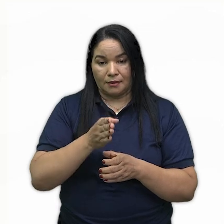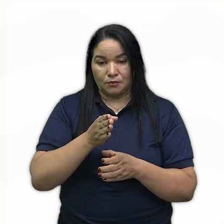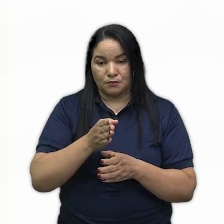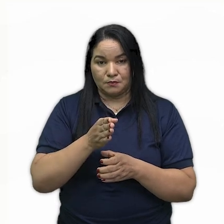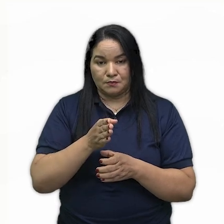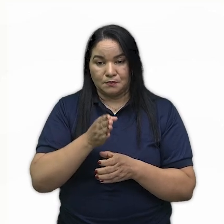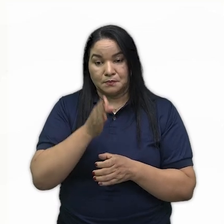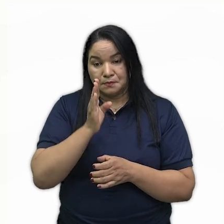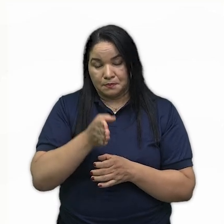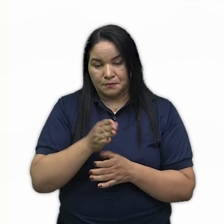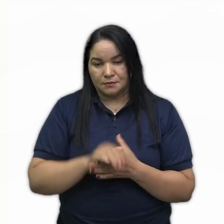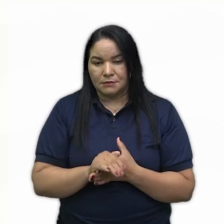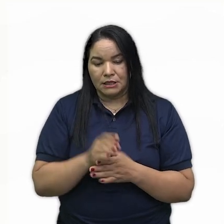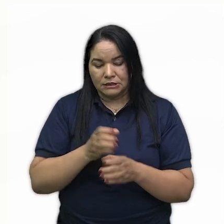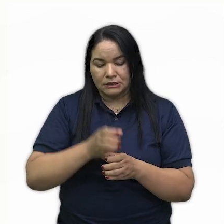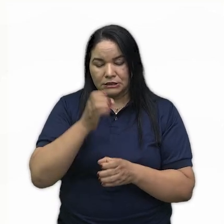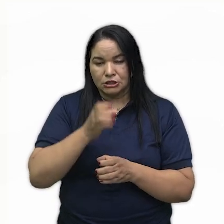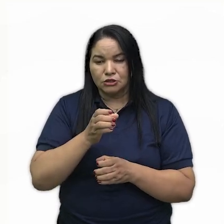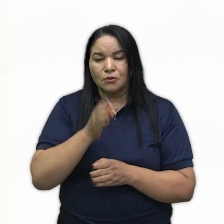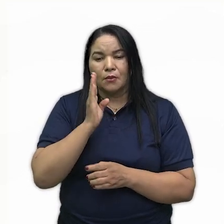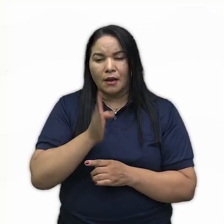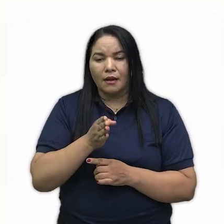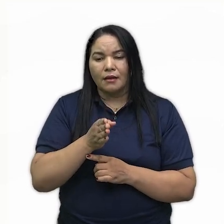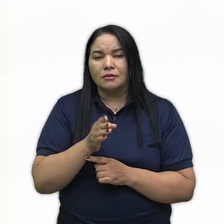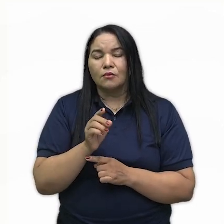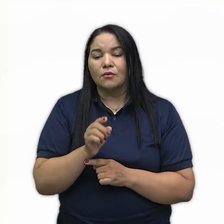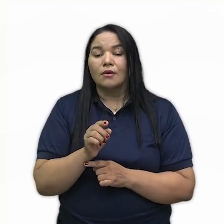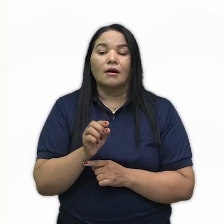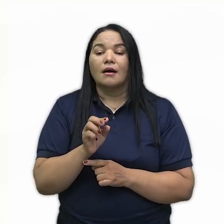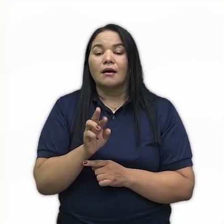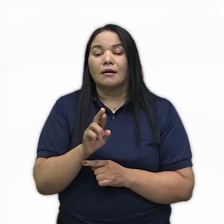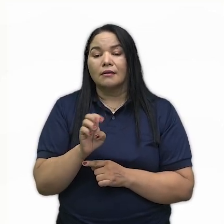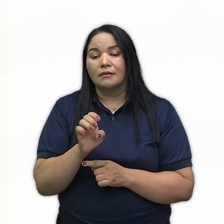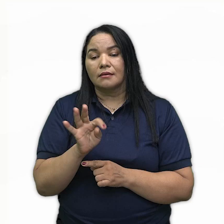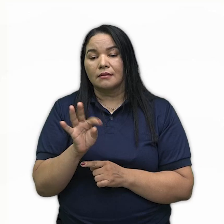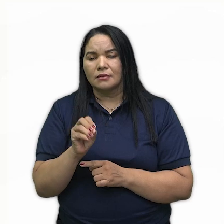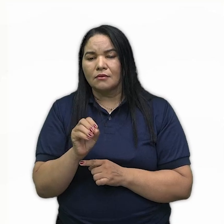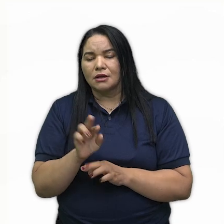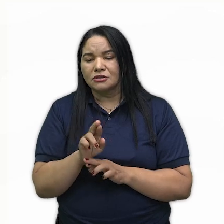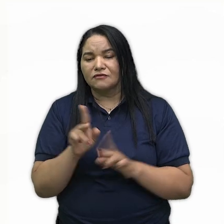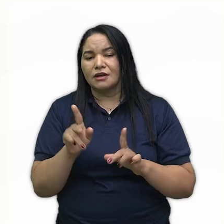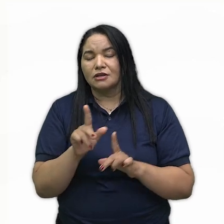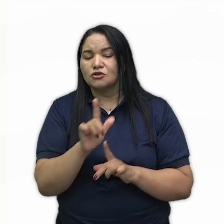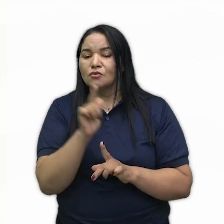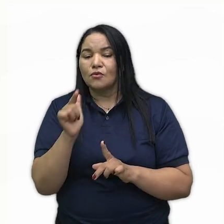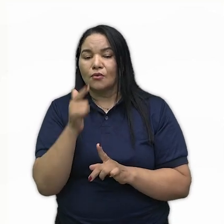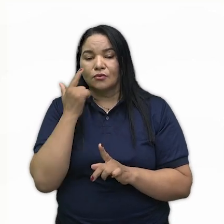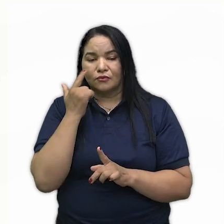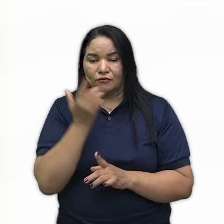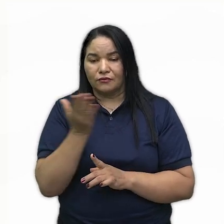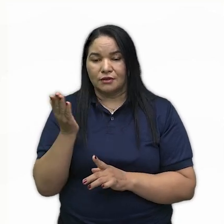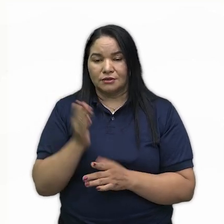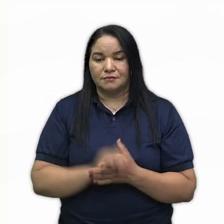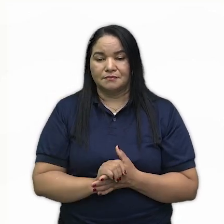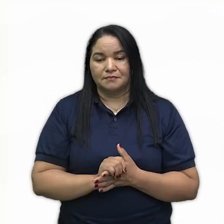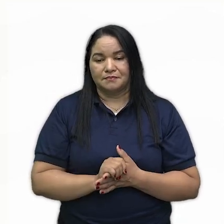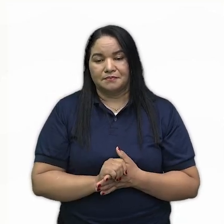tá? Qual é o nosso cilindro reto e qual é a diferença dele para o outro? Que nós vamos conhecer já